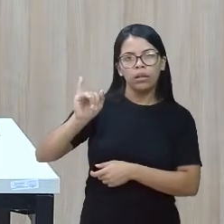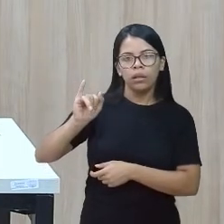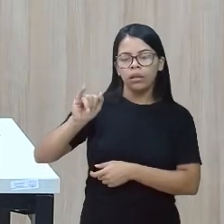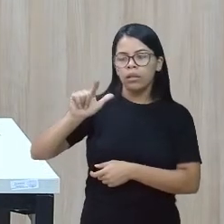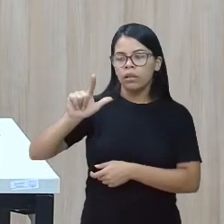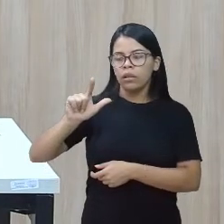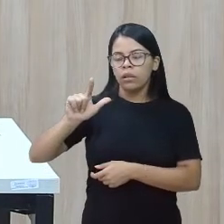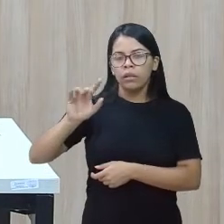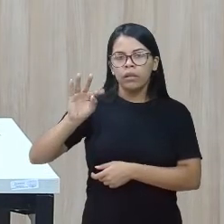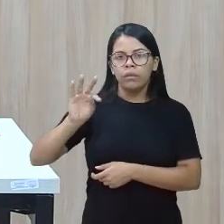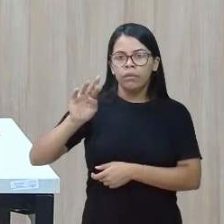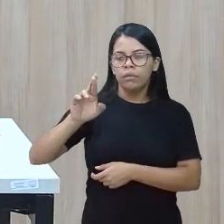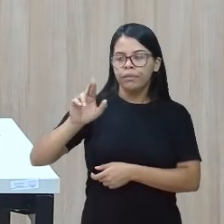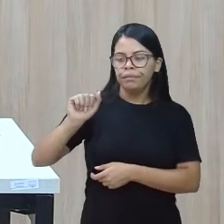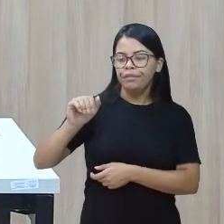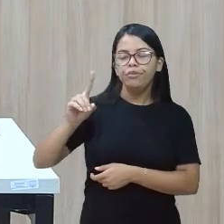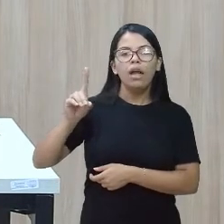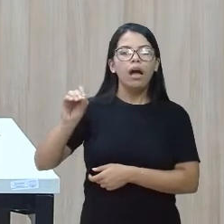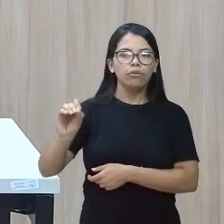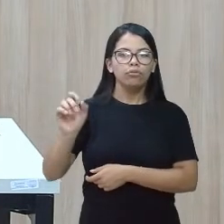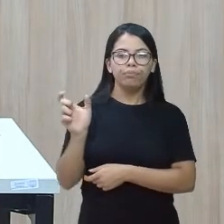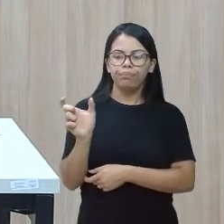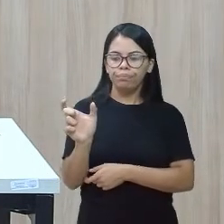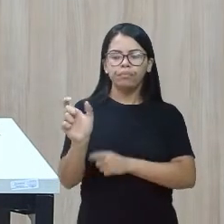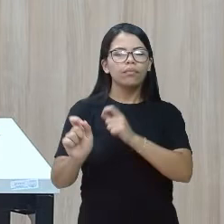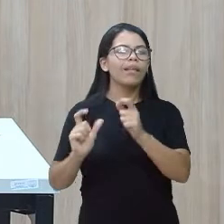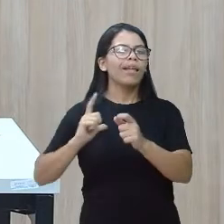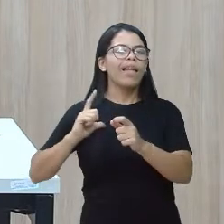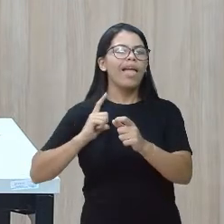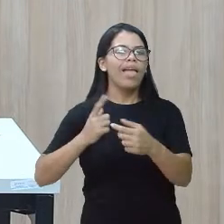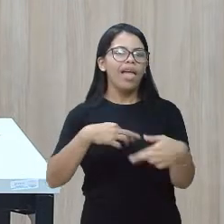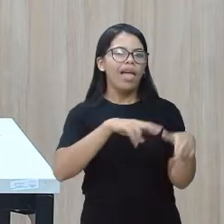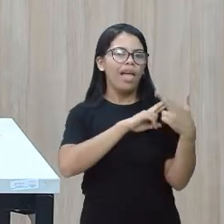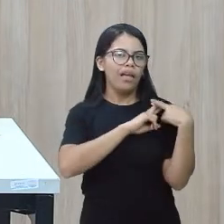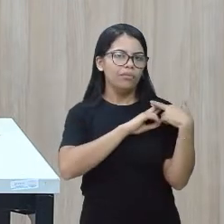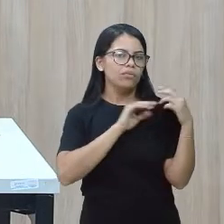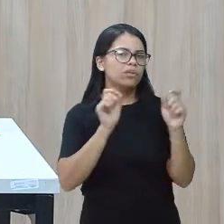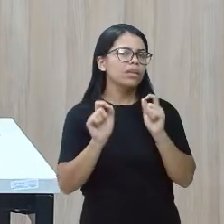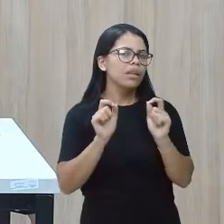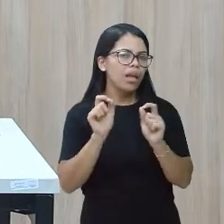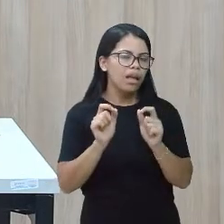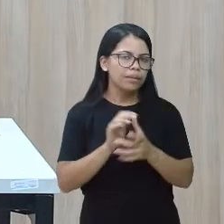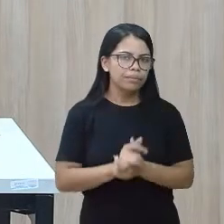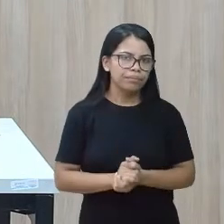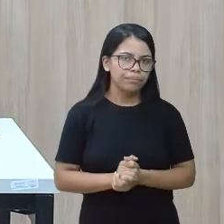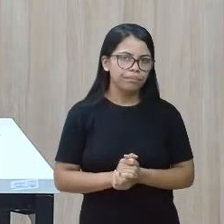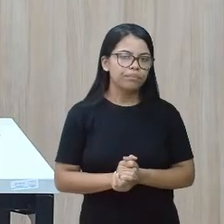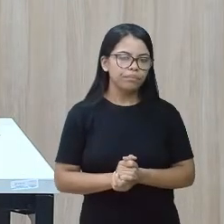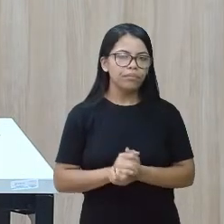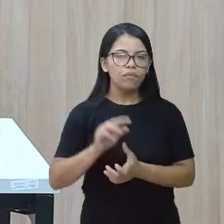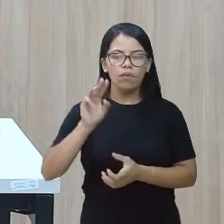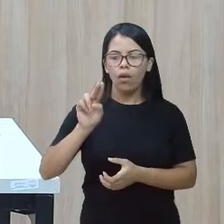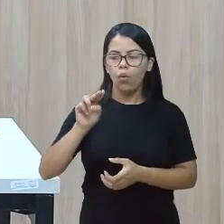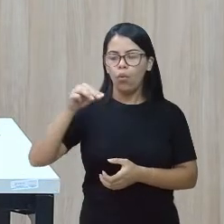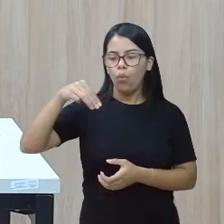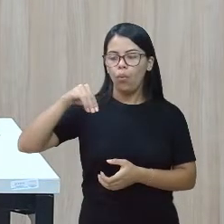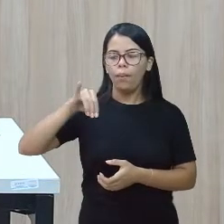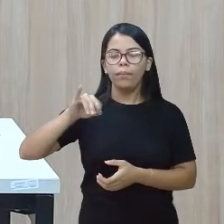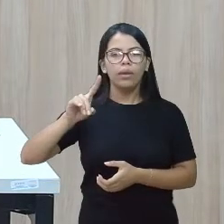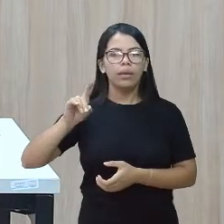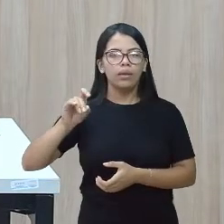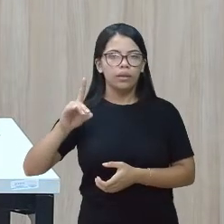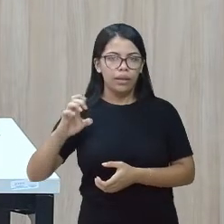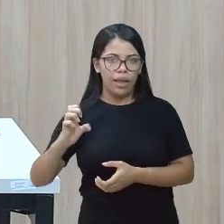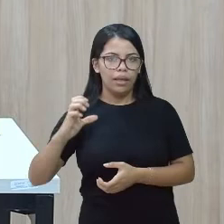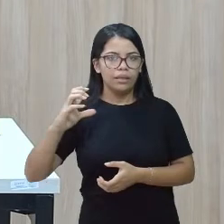Aquecido. Quem tem essa função? Que está presente no nariz. Umedecido. Quem é também que tem essa função de